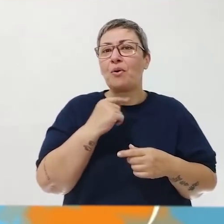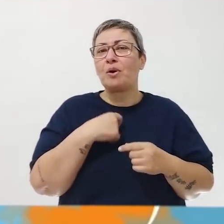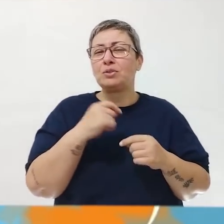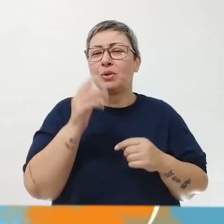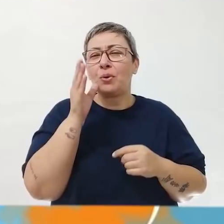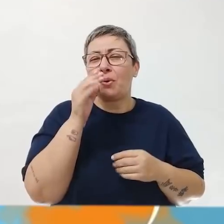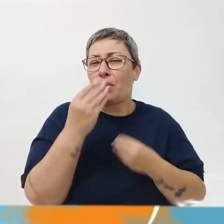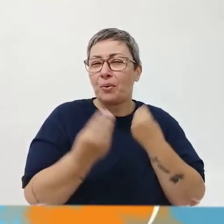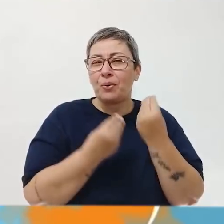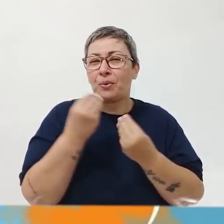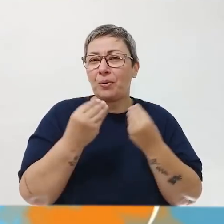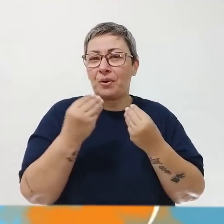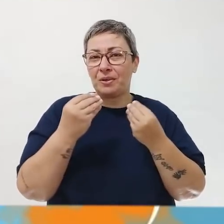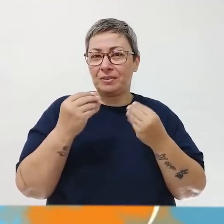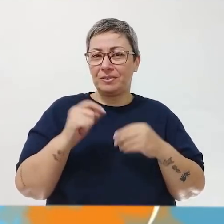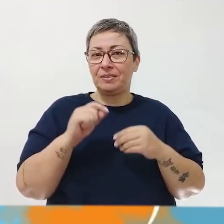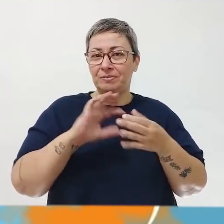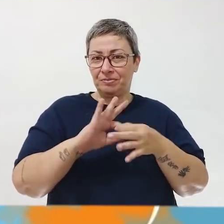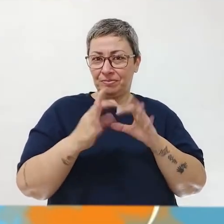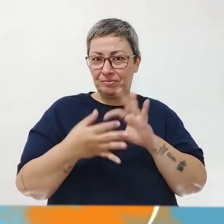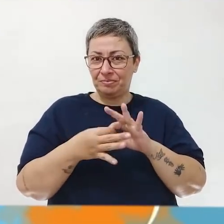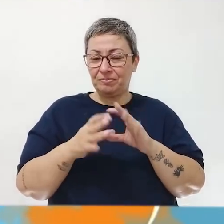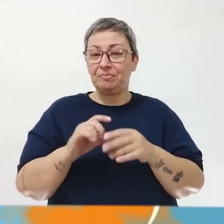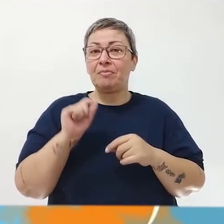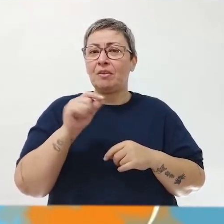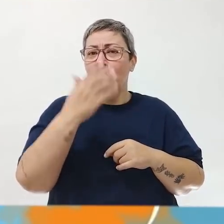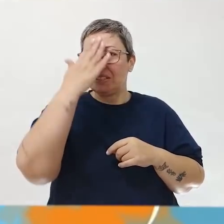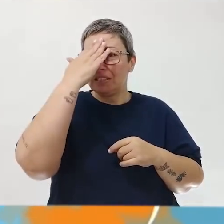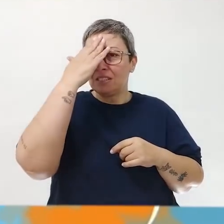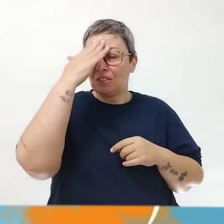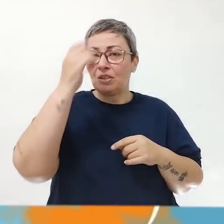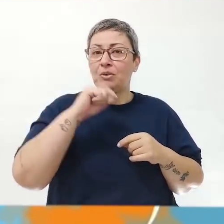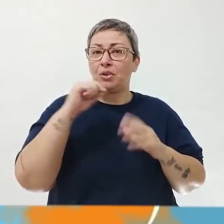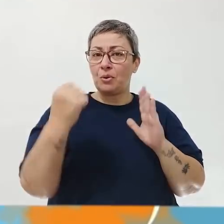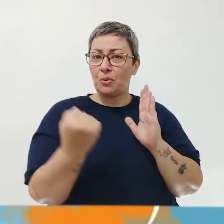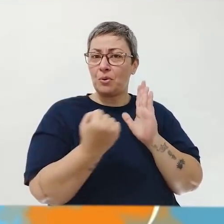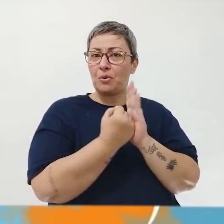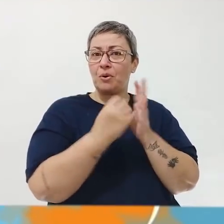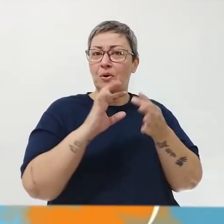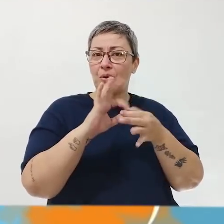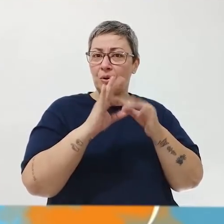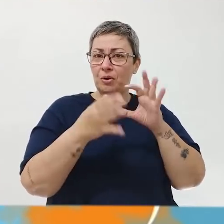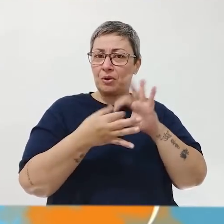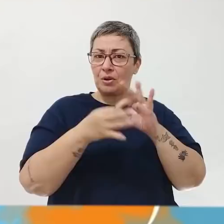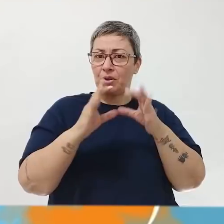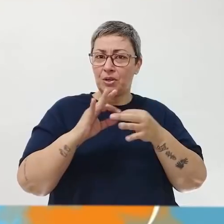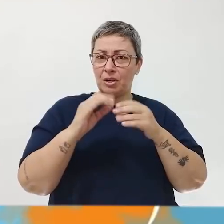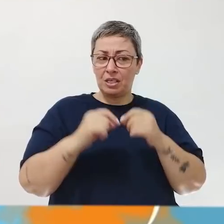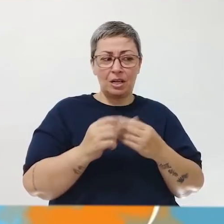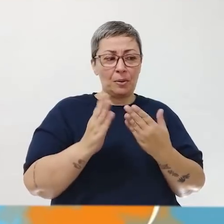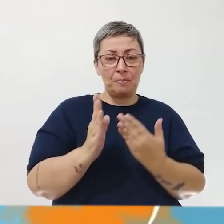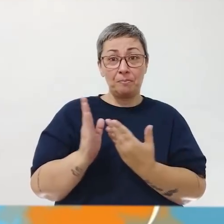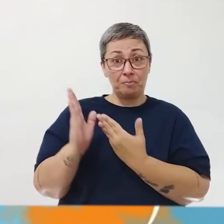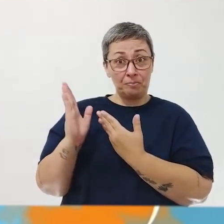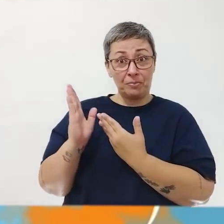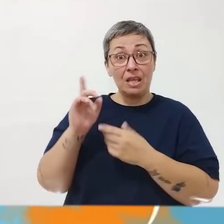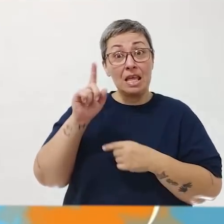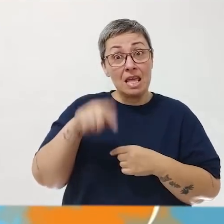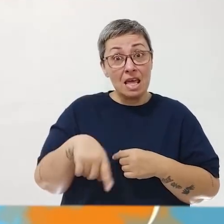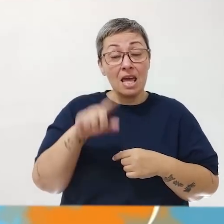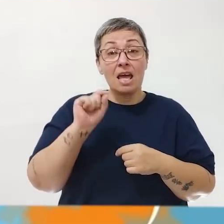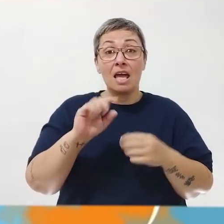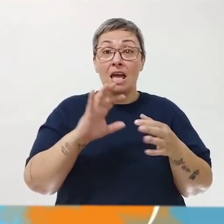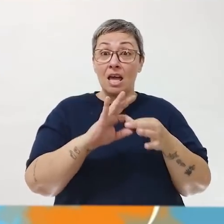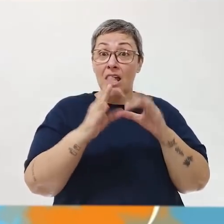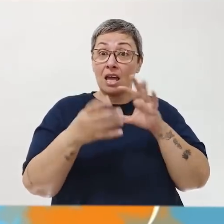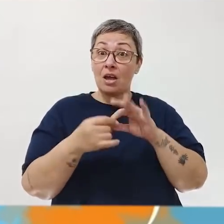algumas curiosidades desse evento? Vocês sabem que o símbolo das Olimpíadas são os arcos olímpicos? E que